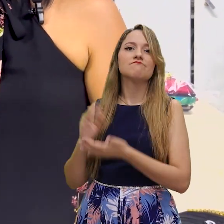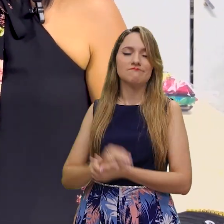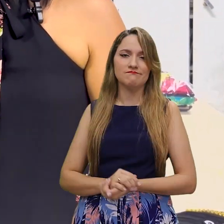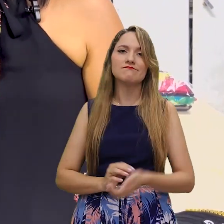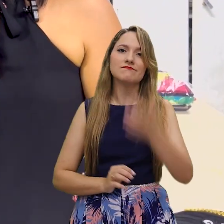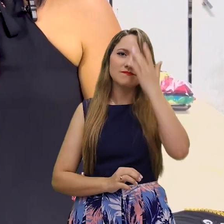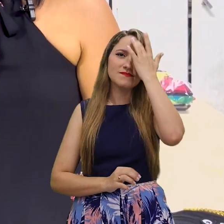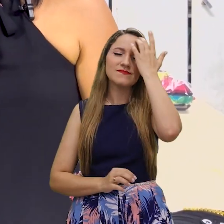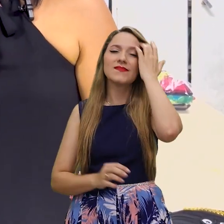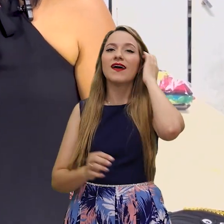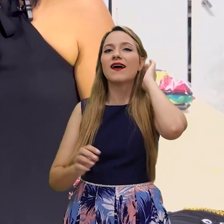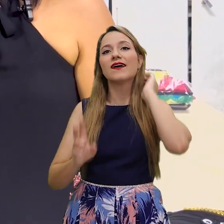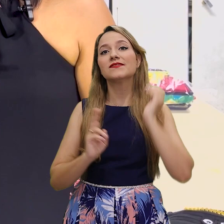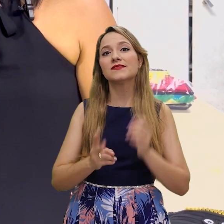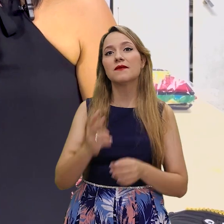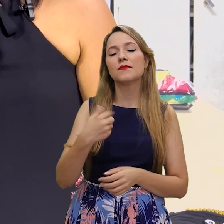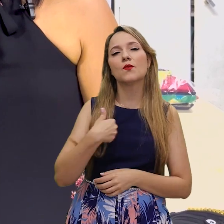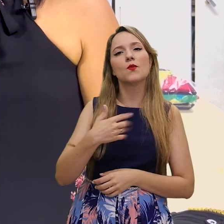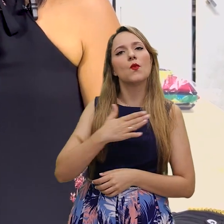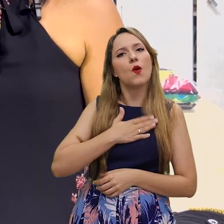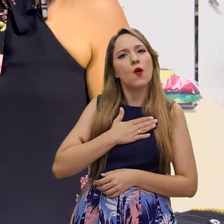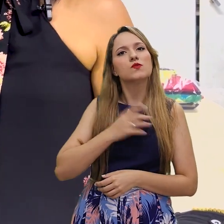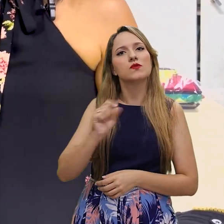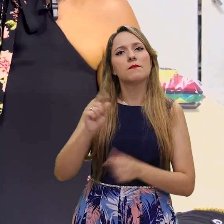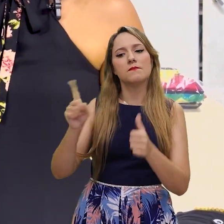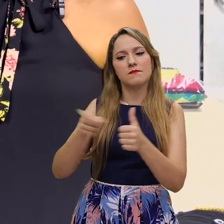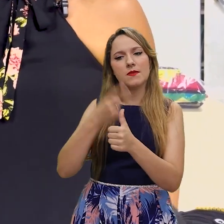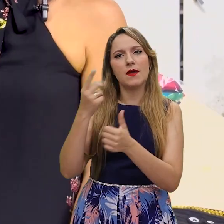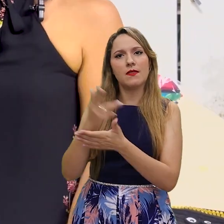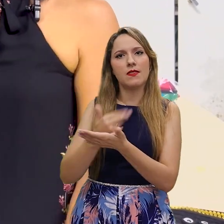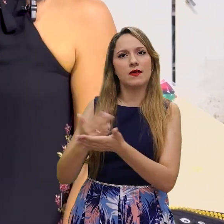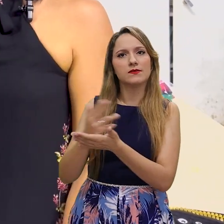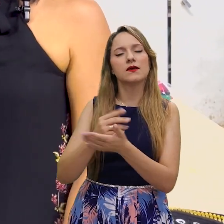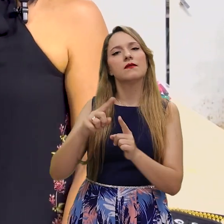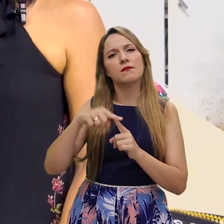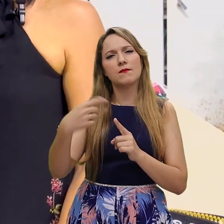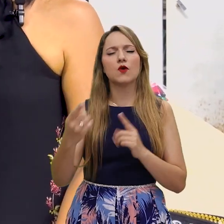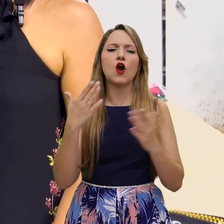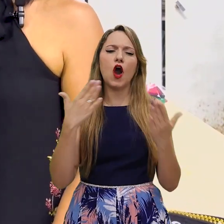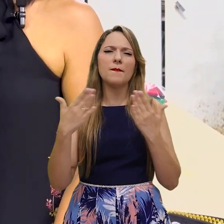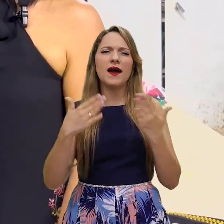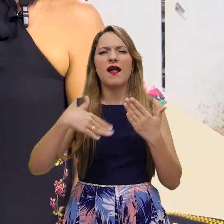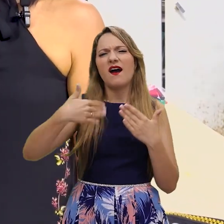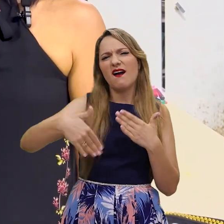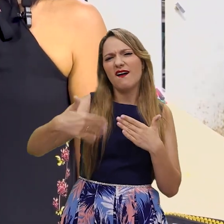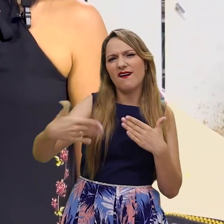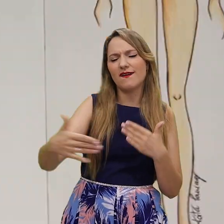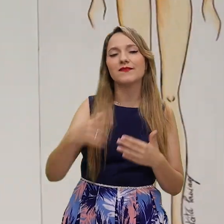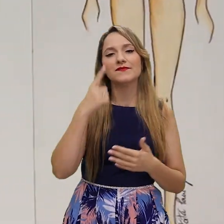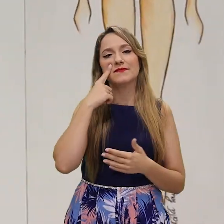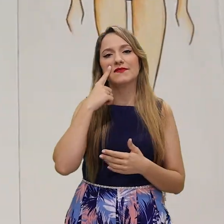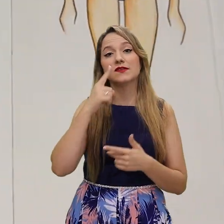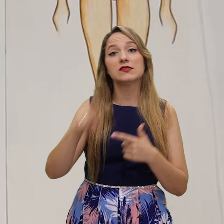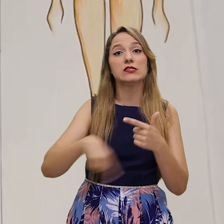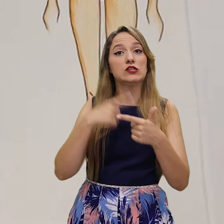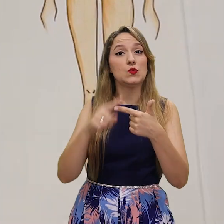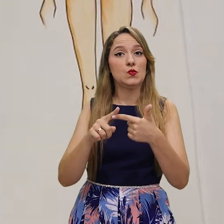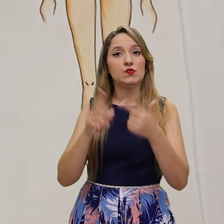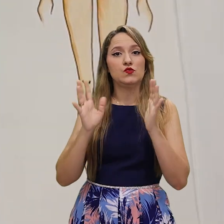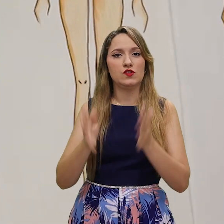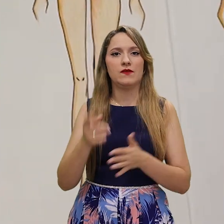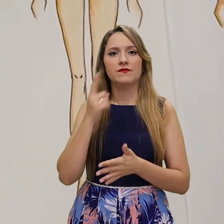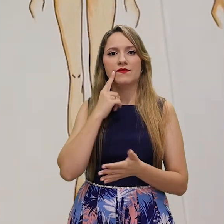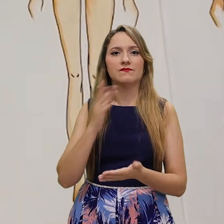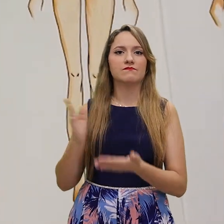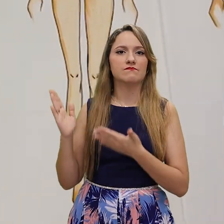o aluno faça aquele primeiro desenho para depois a gente poder comparar. O próximo desenho que ela fez foi esse aqui, já um croquis com